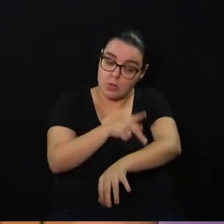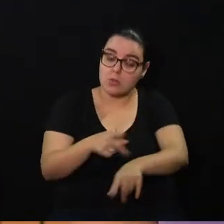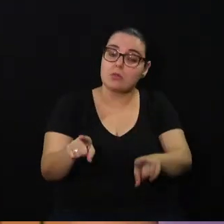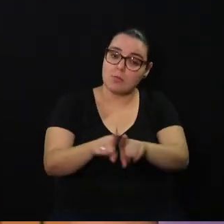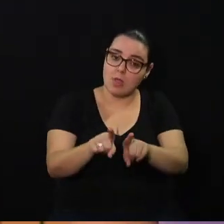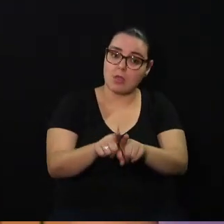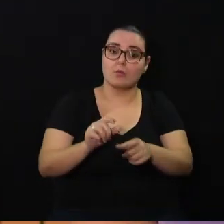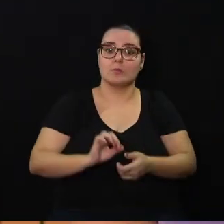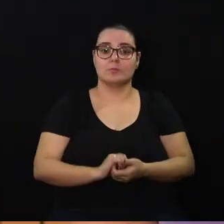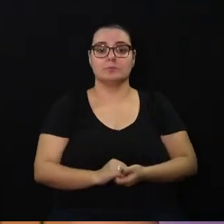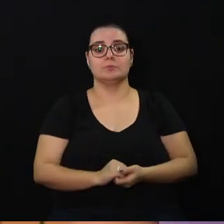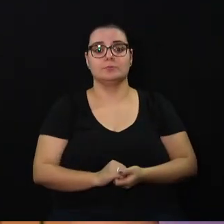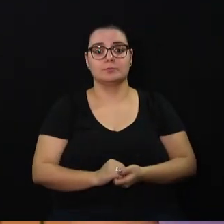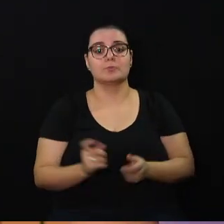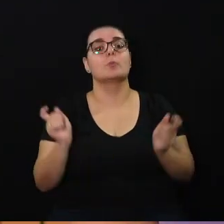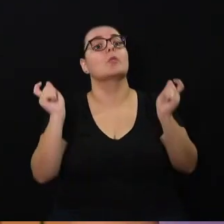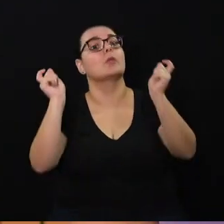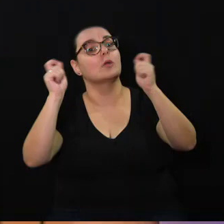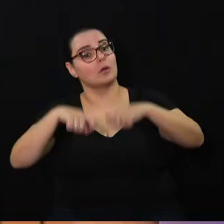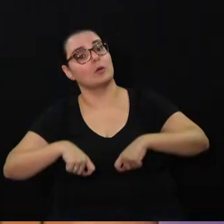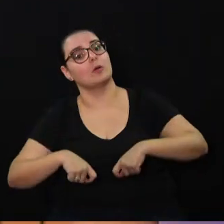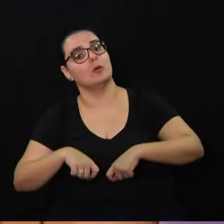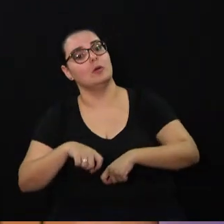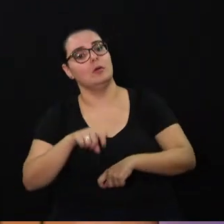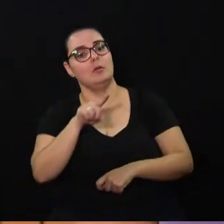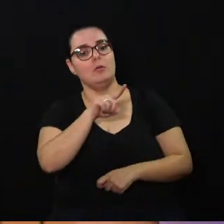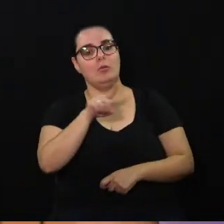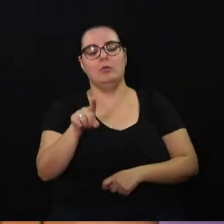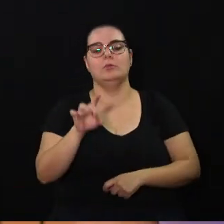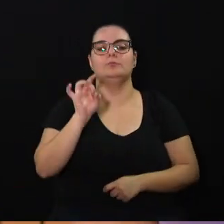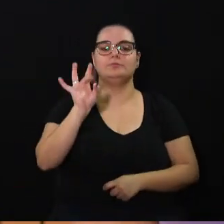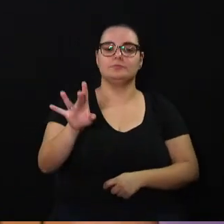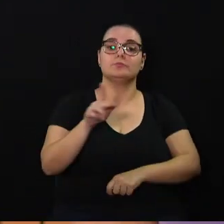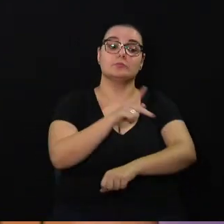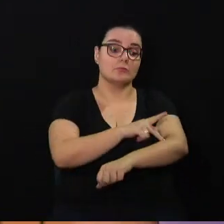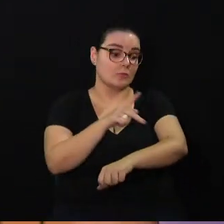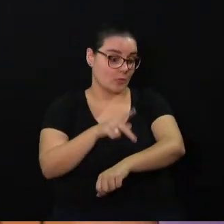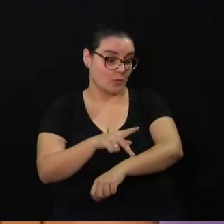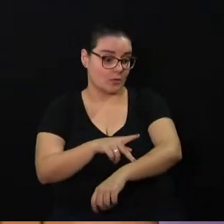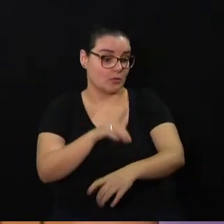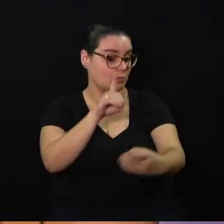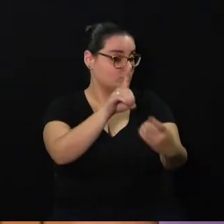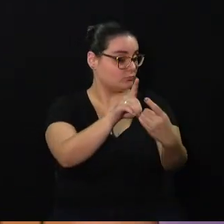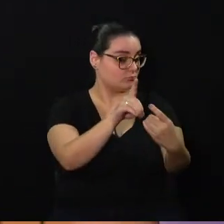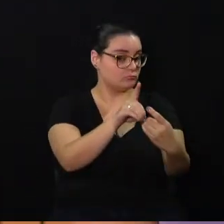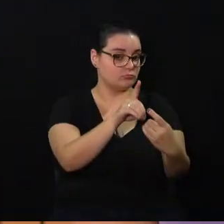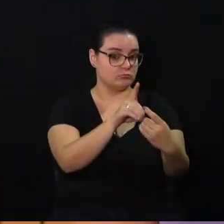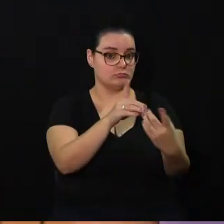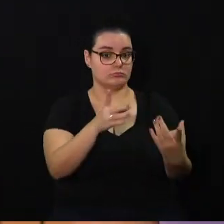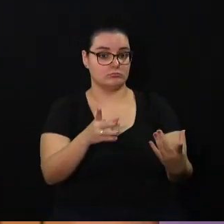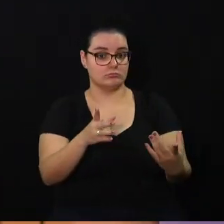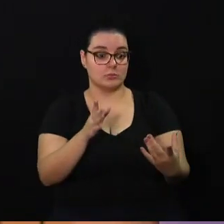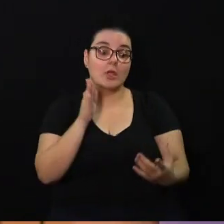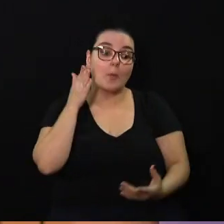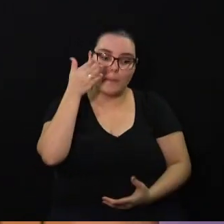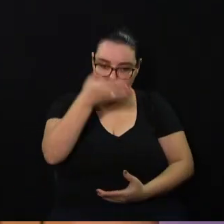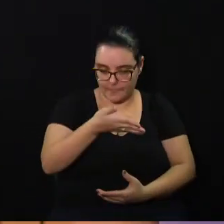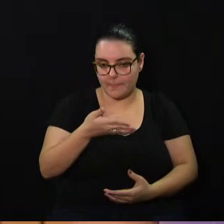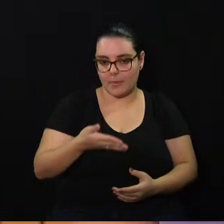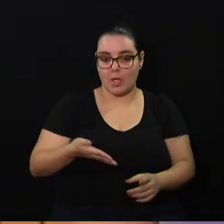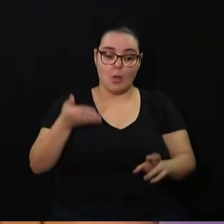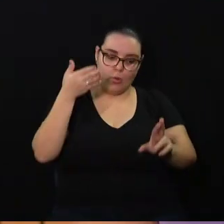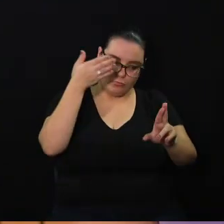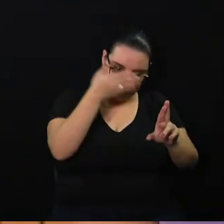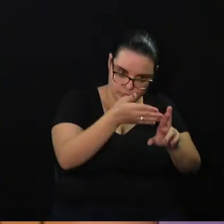à a capacitação não é só o professor que está ali diretamente de um ator principal ali nesse papel